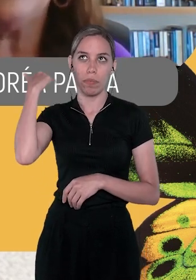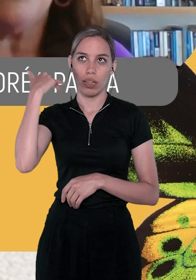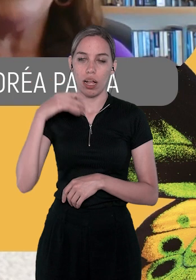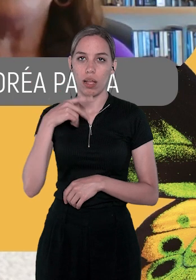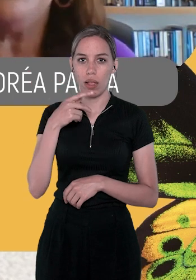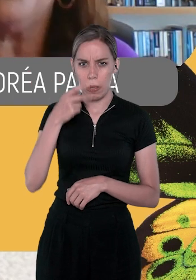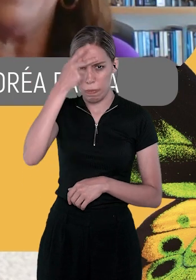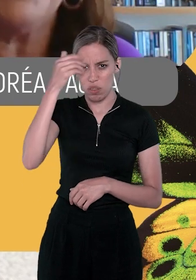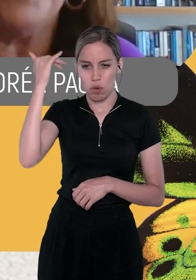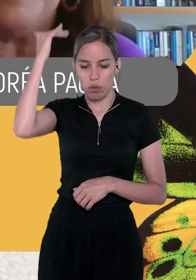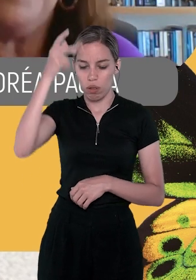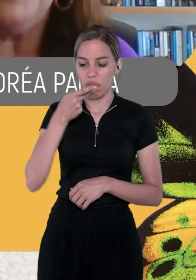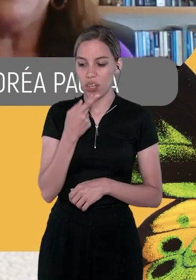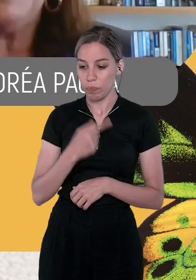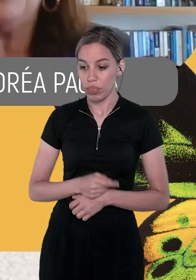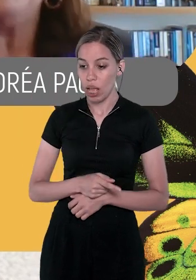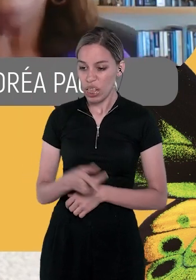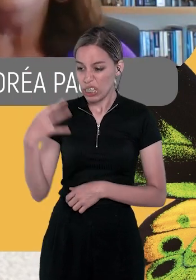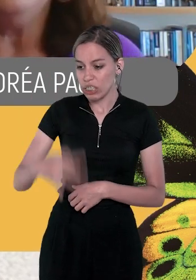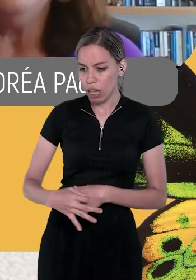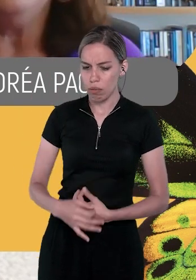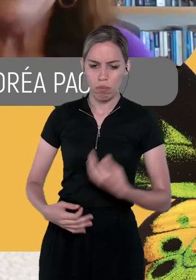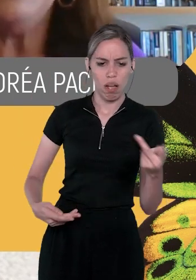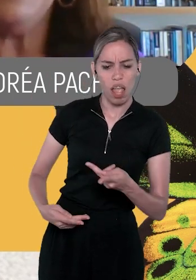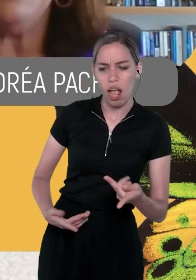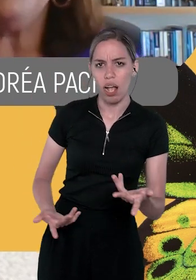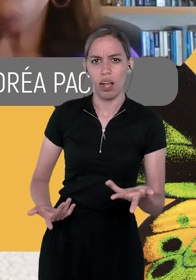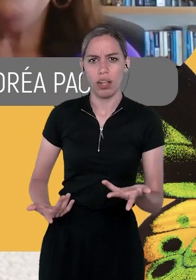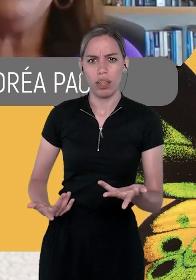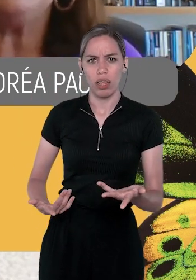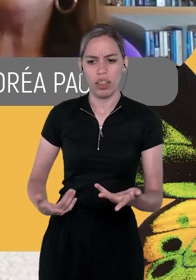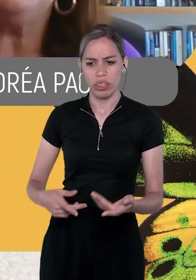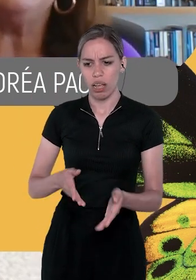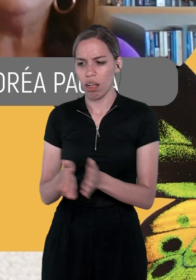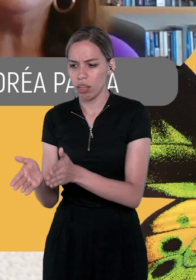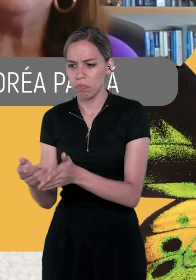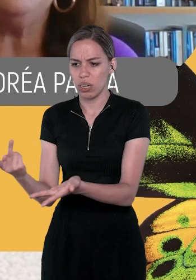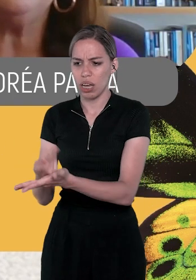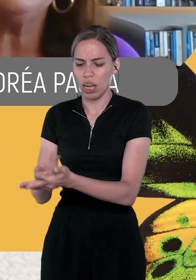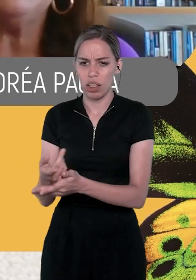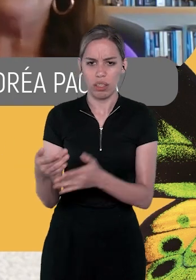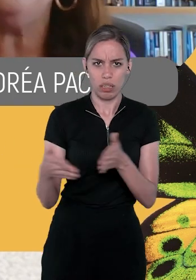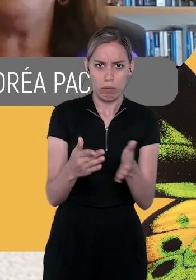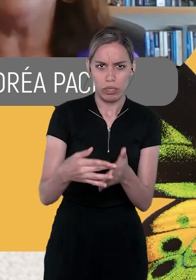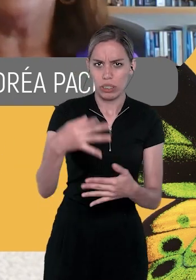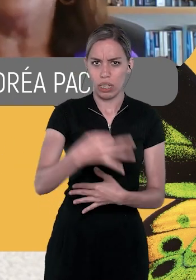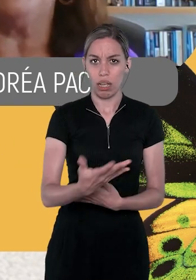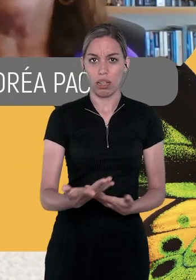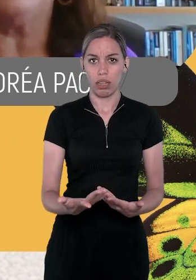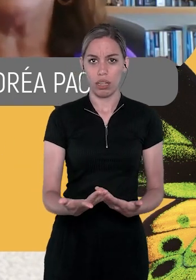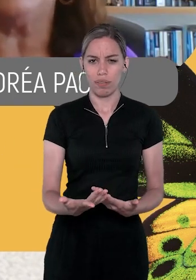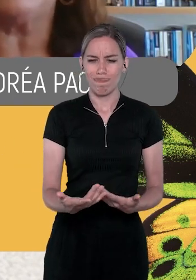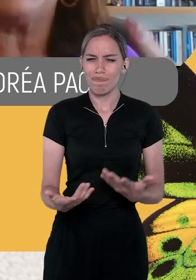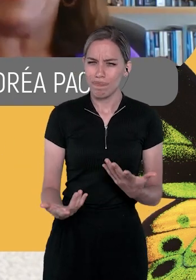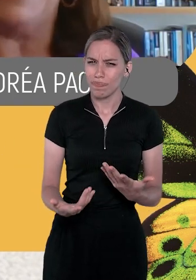errado, qual o caminho correto, qual o caminho inadequado. É assim, o momento da adolescência é o momento que você rompe com